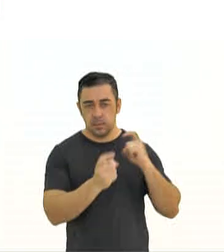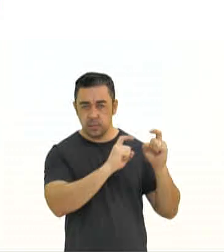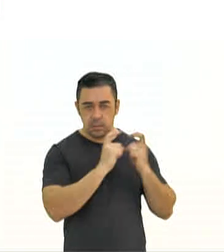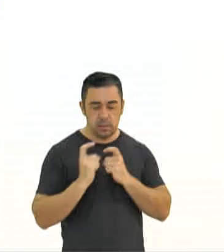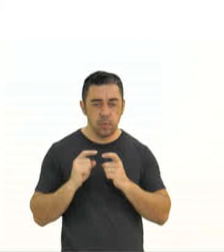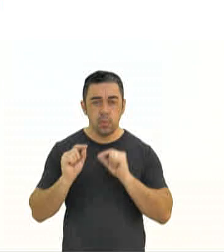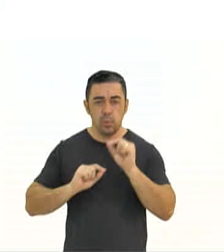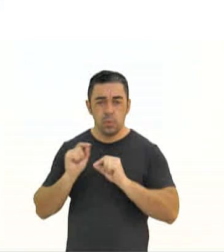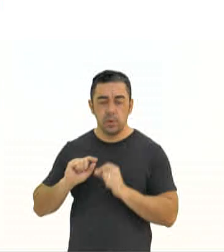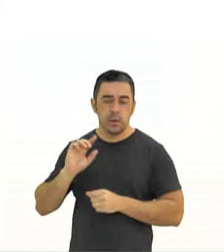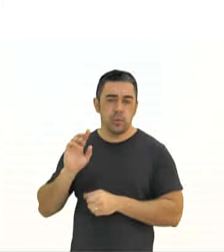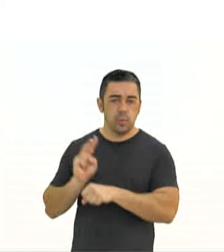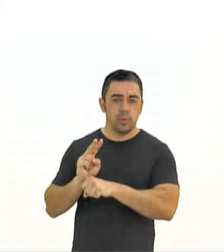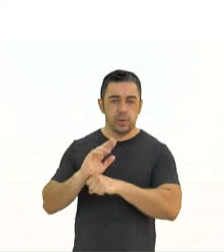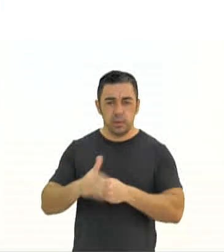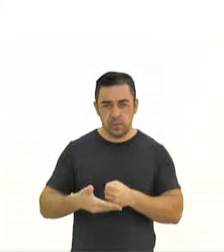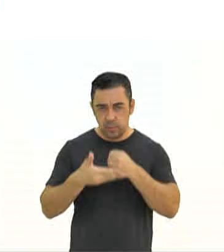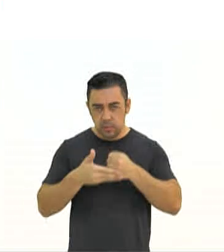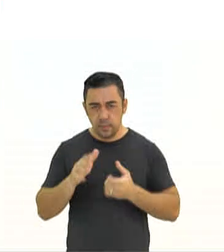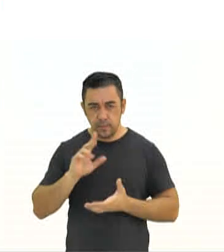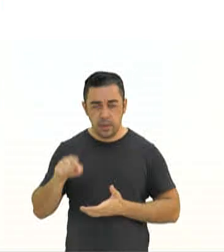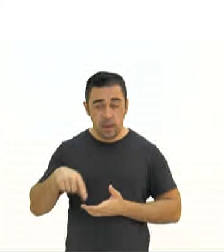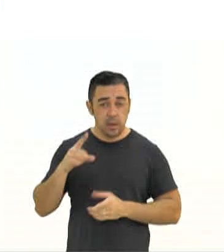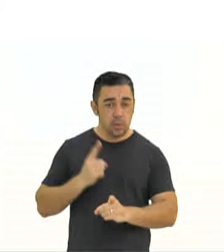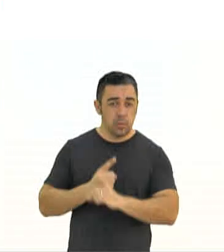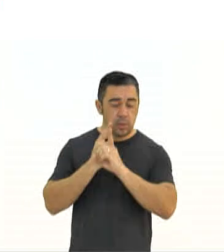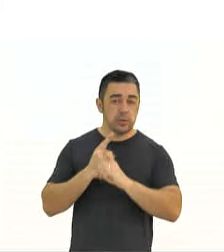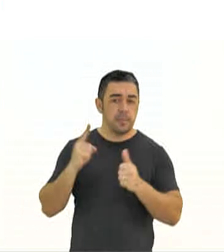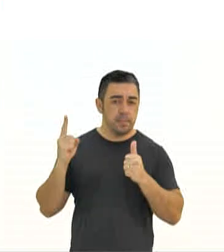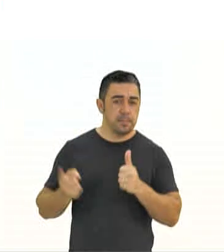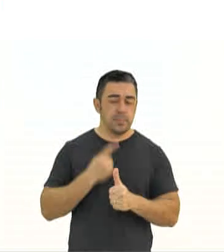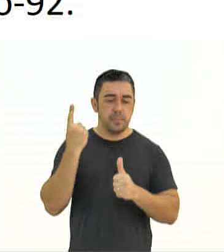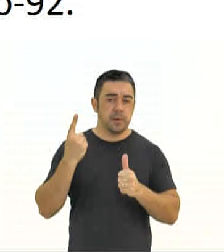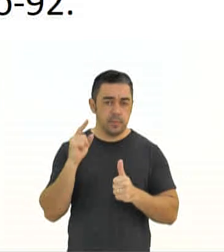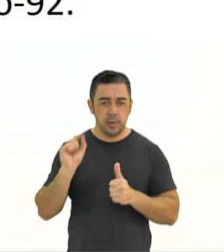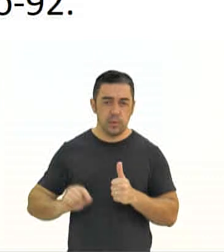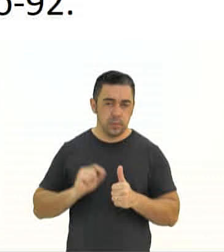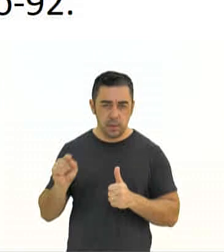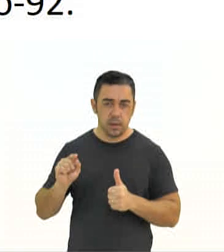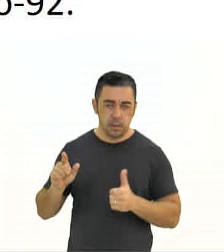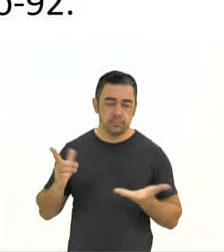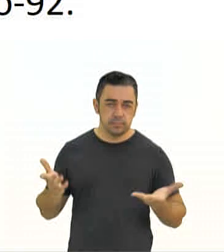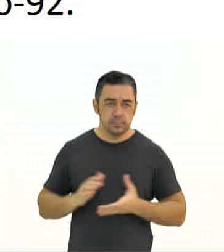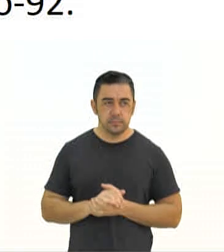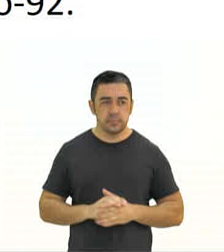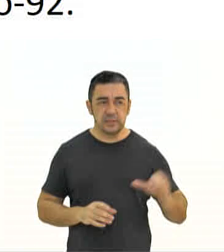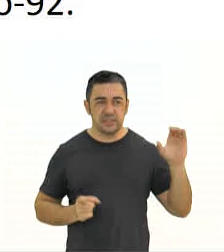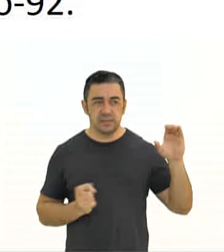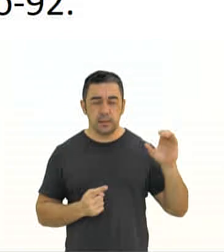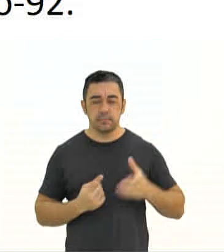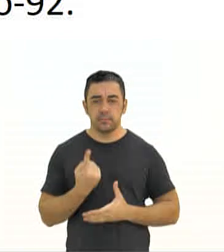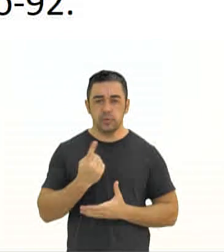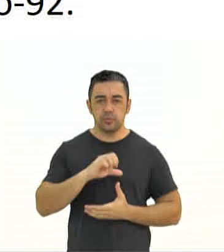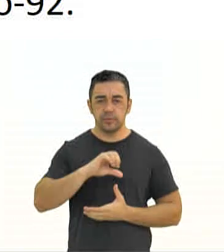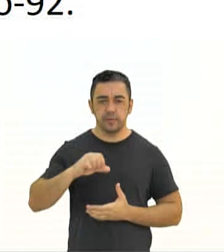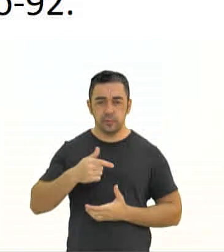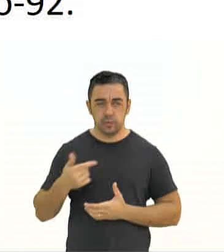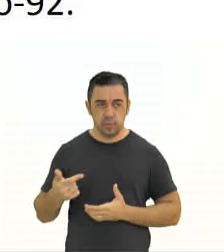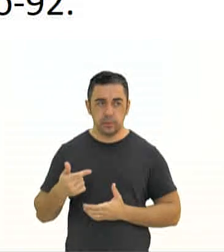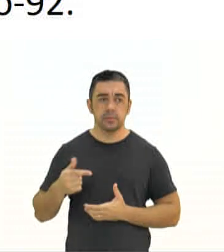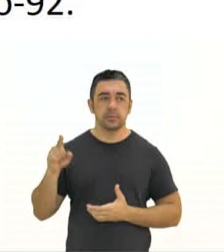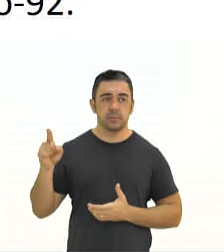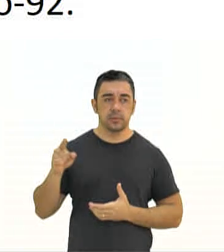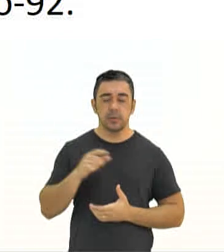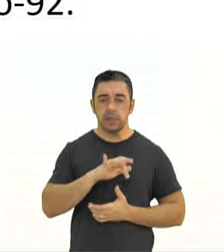ao meio ambiente. Este encontro é considerado como uma primeira mobilização desse tema. Letra C, em